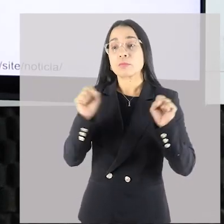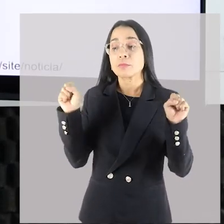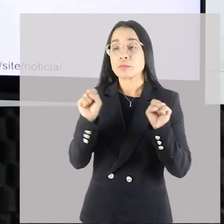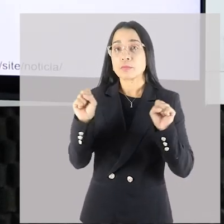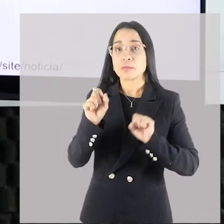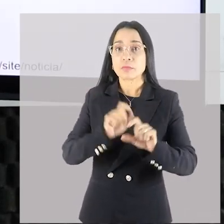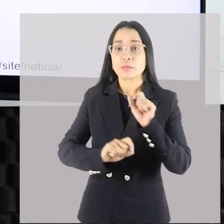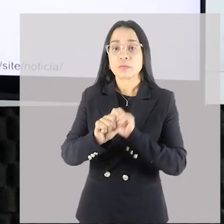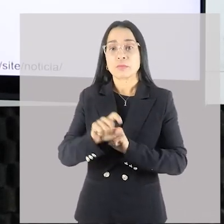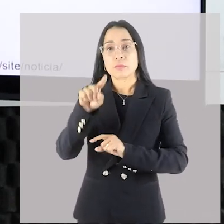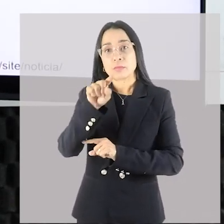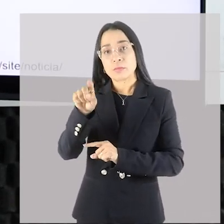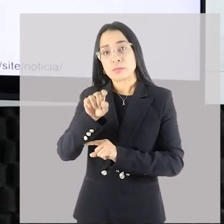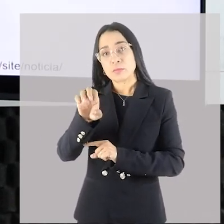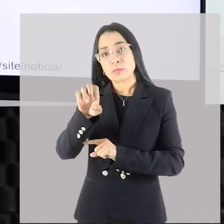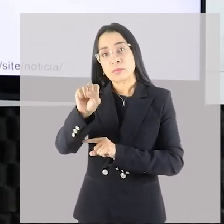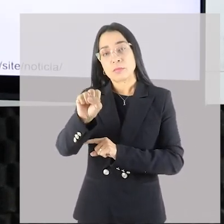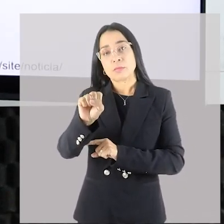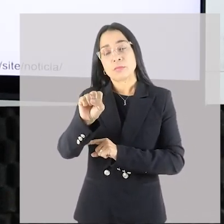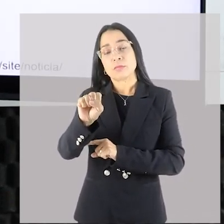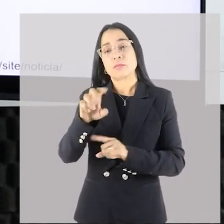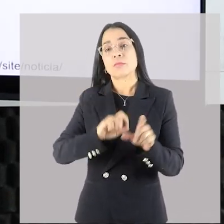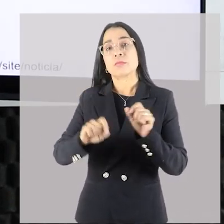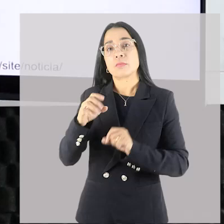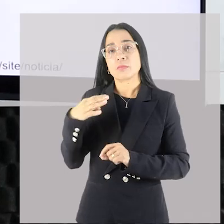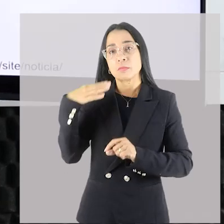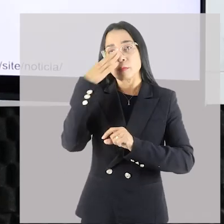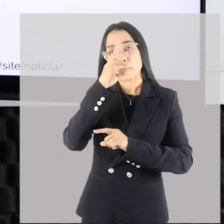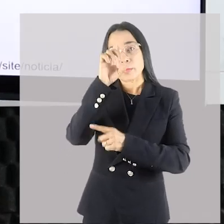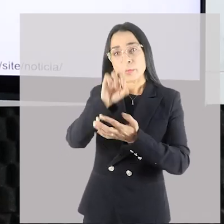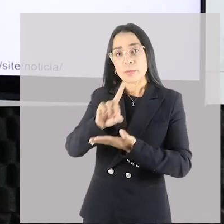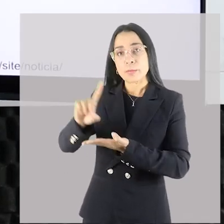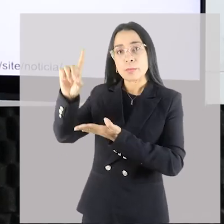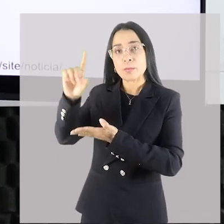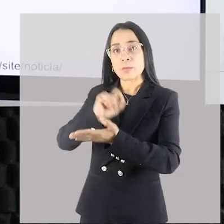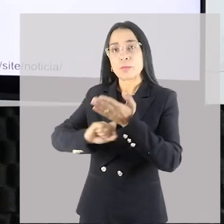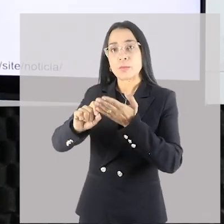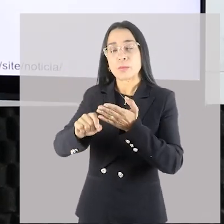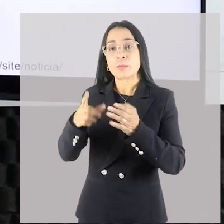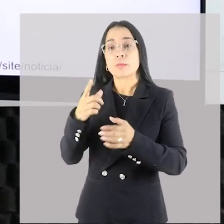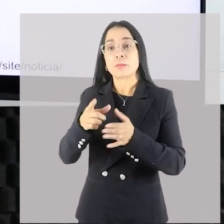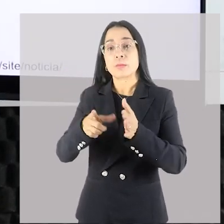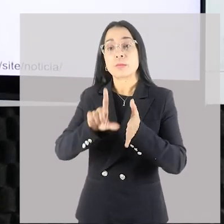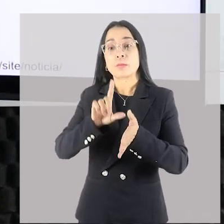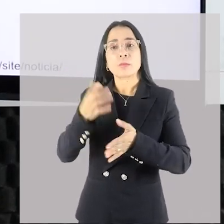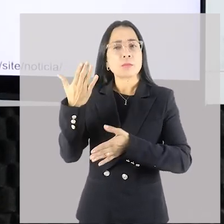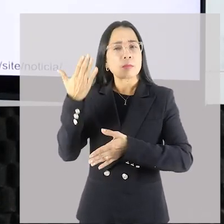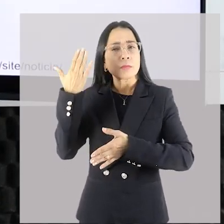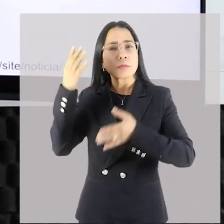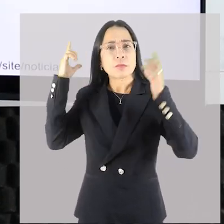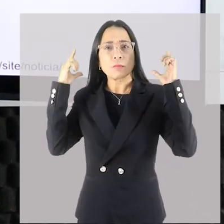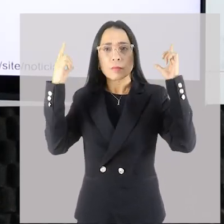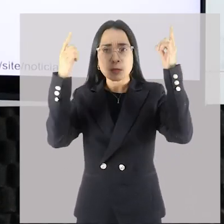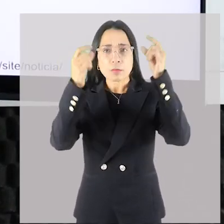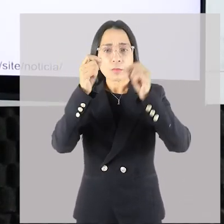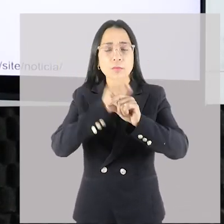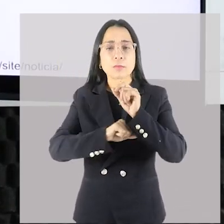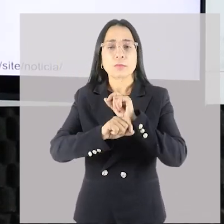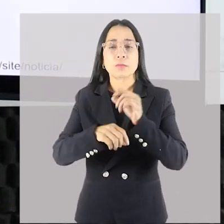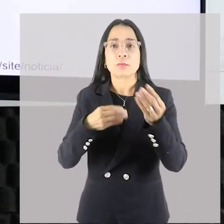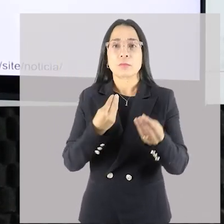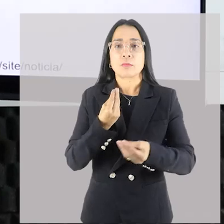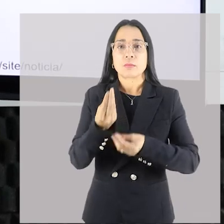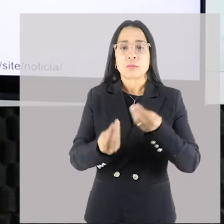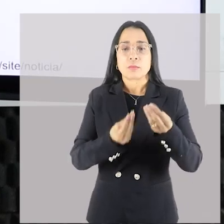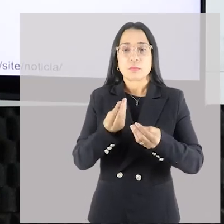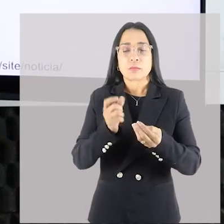tá? A Zeus, que era o principal deus da antiga Grécia, certo? Então, uma